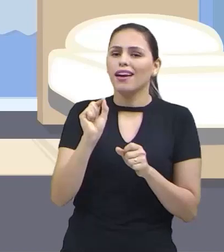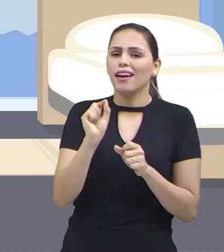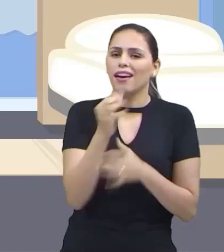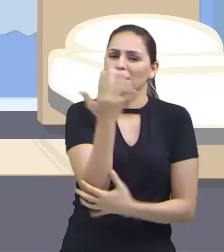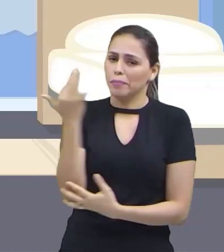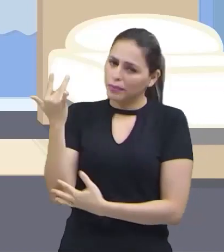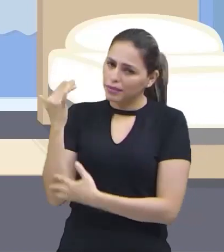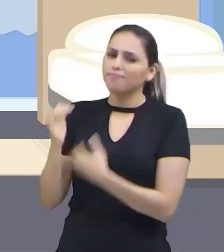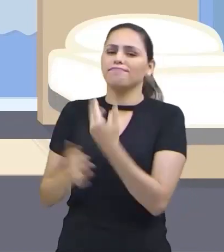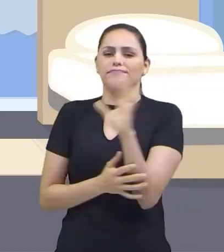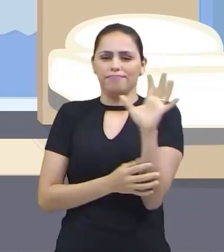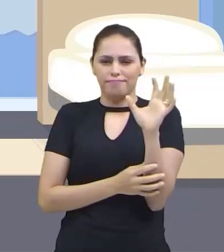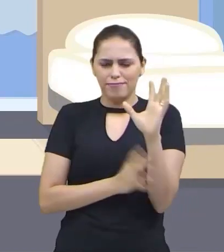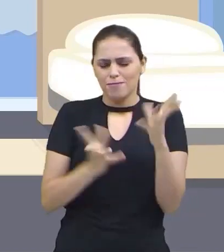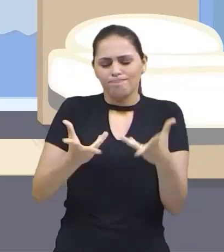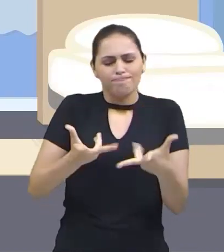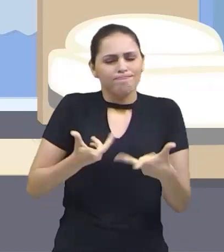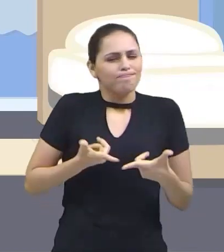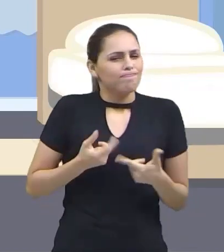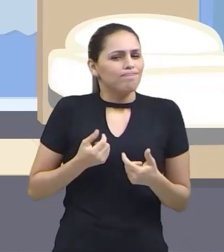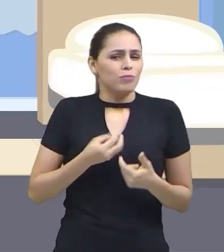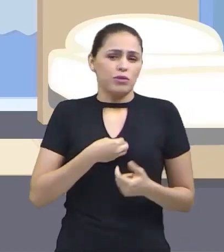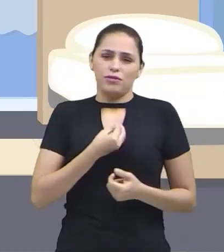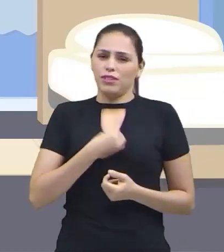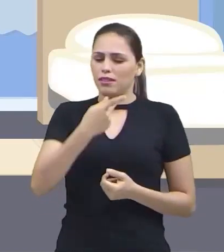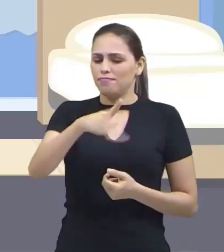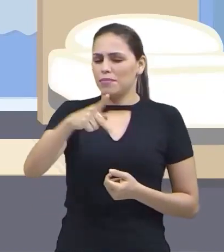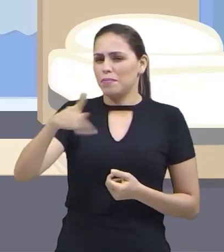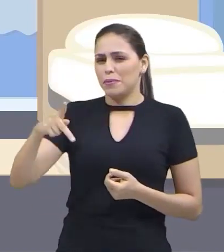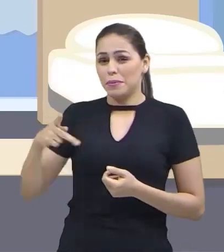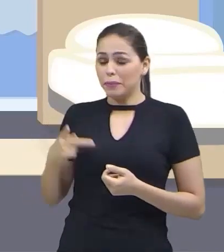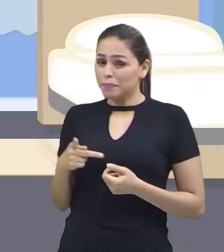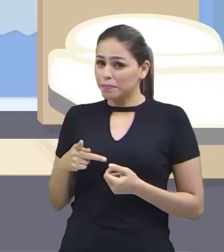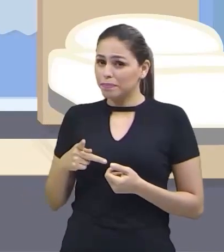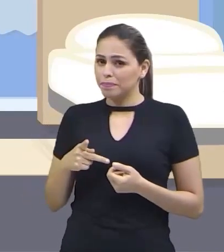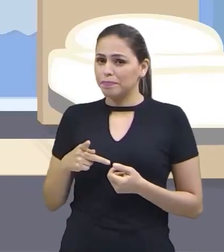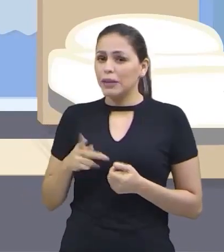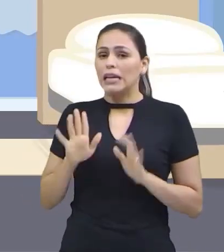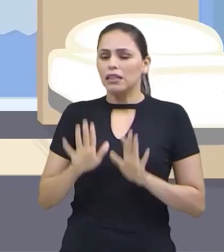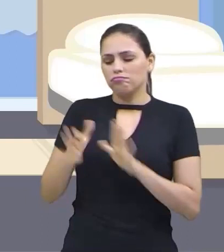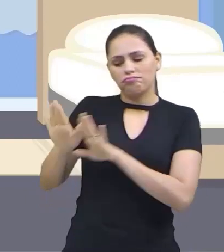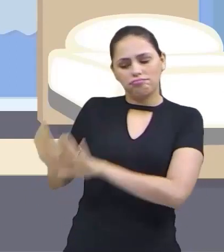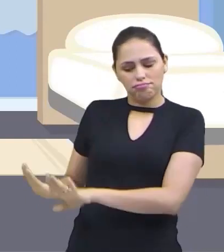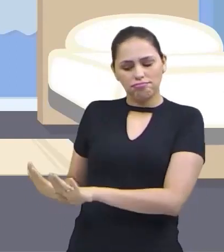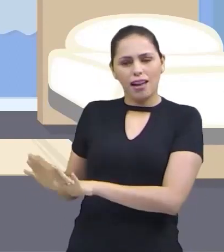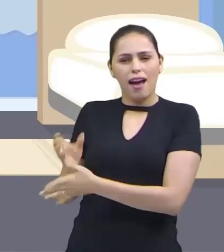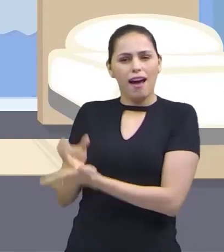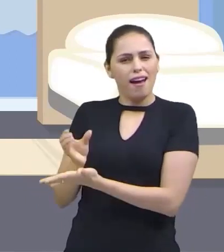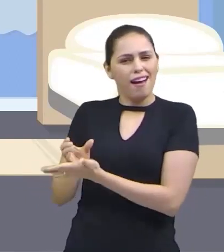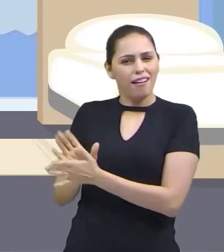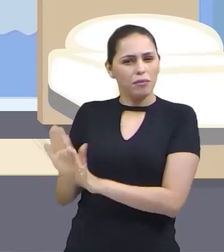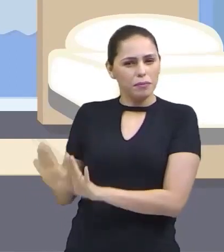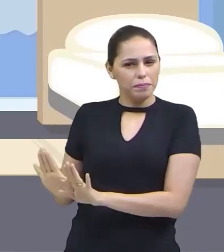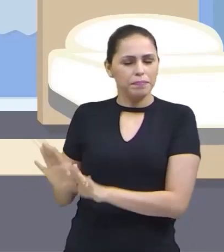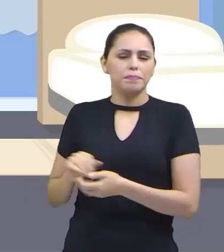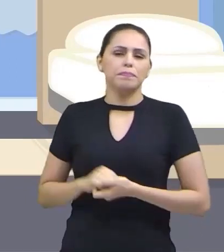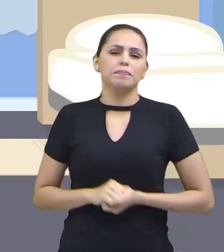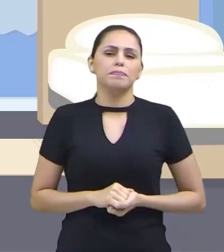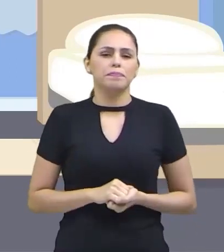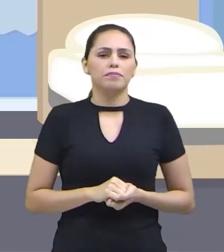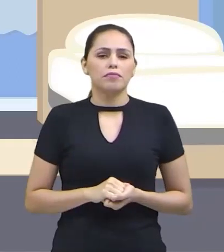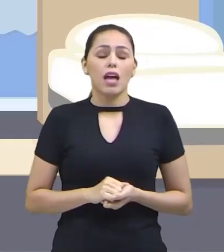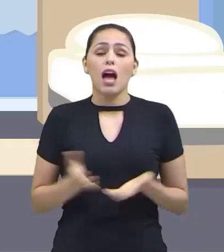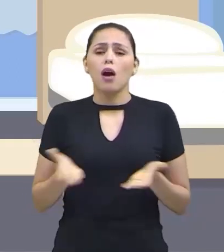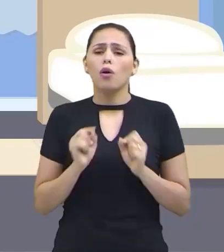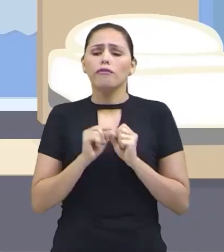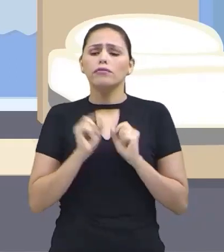são maravilhosas para a nossa vida. Então, vamos deixar essa água para depois a gente regar as plantas lá fora. E sabe o que a gente vai